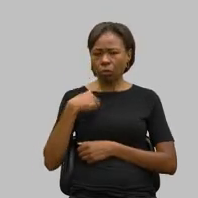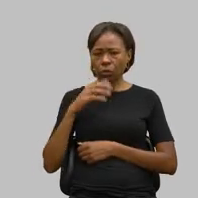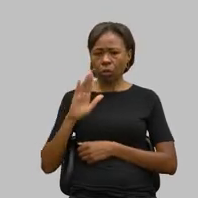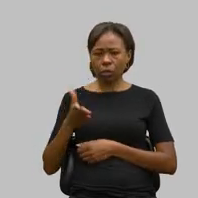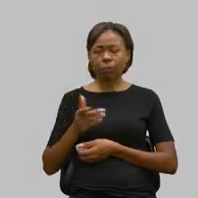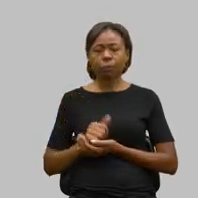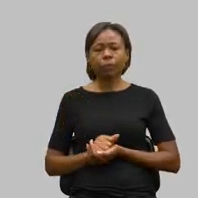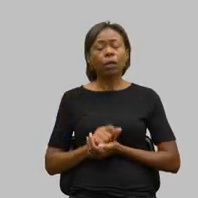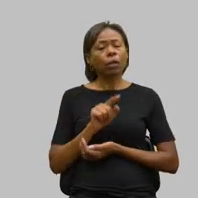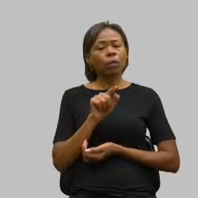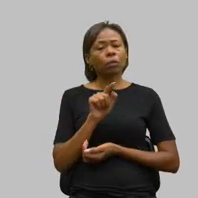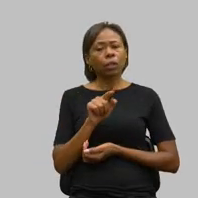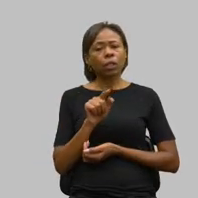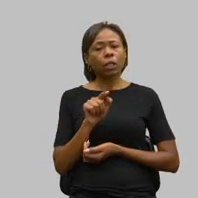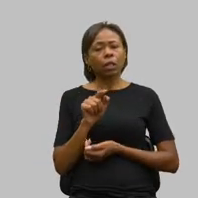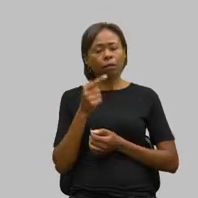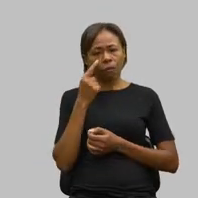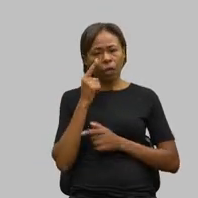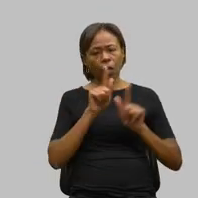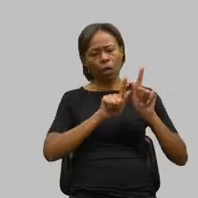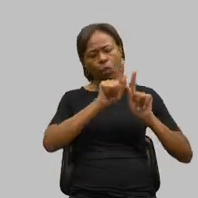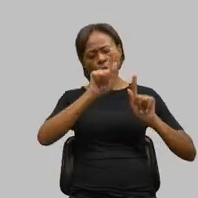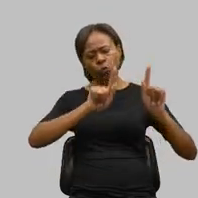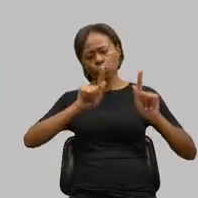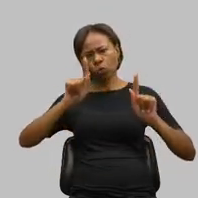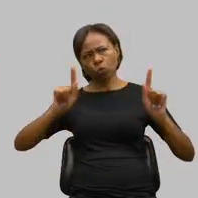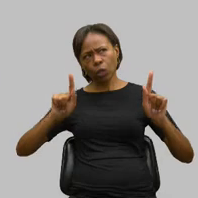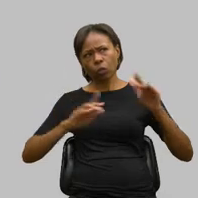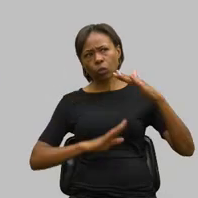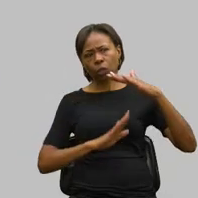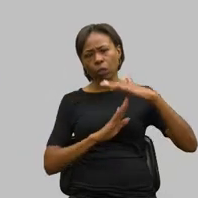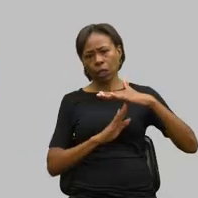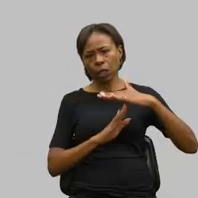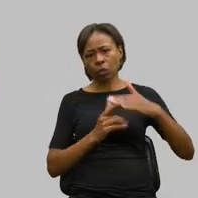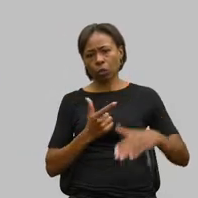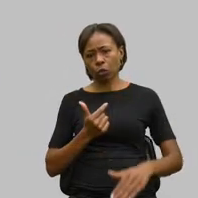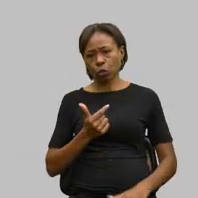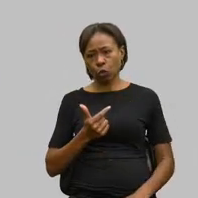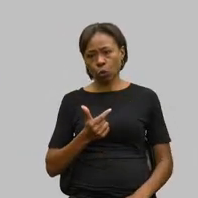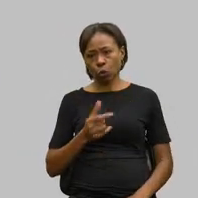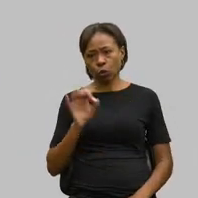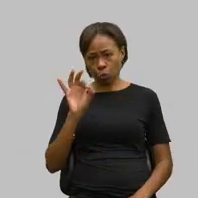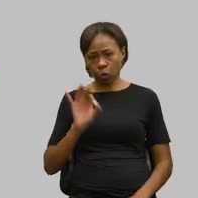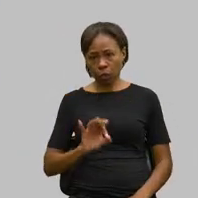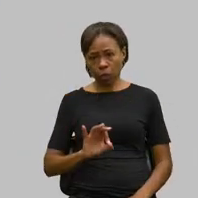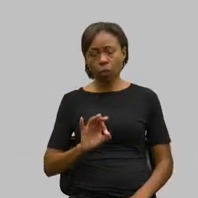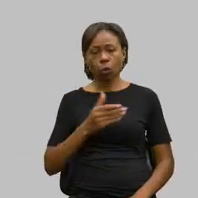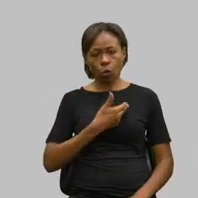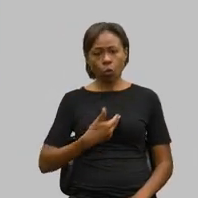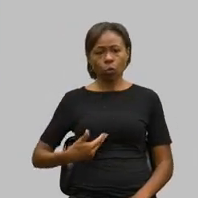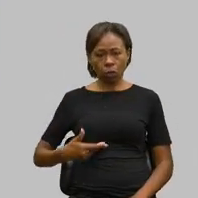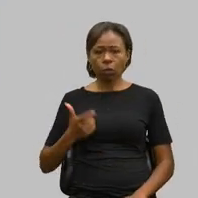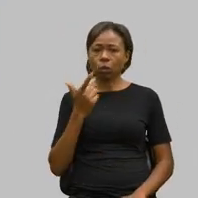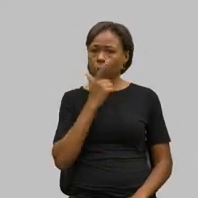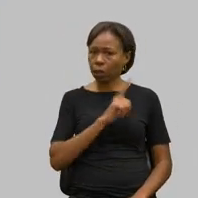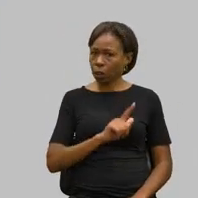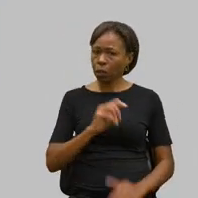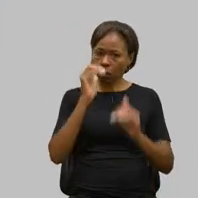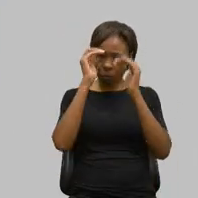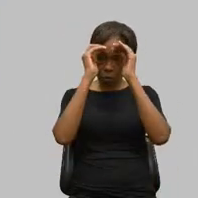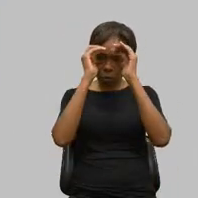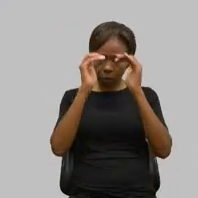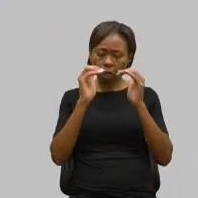quando você pega aquele gráfico do teto, dos 12%, e o Estado está conseguindo, além de cumprir o constitucional,